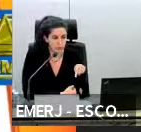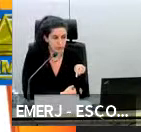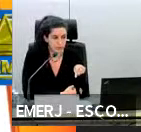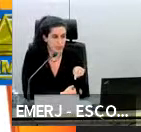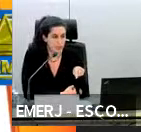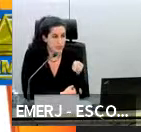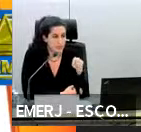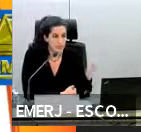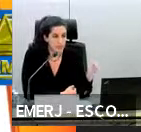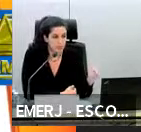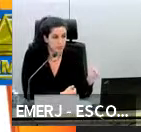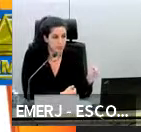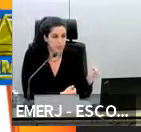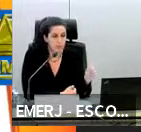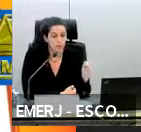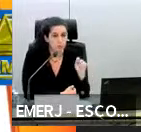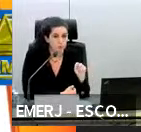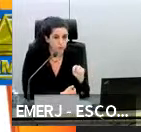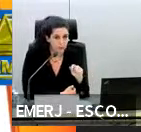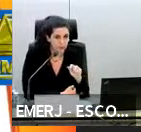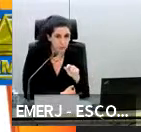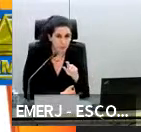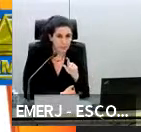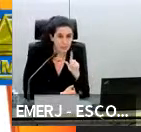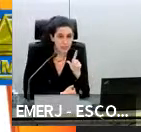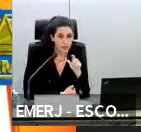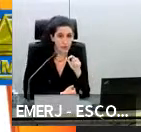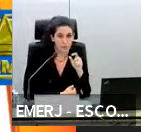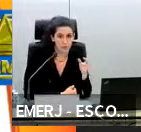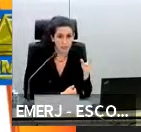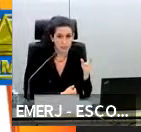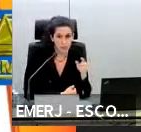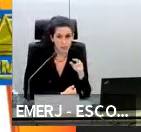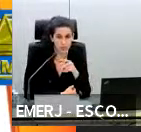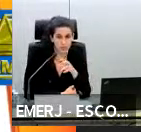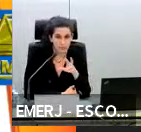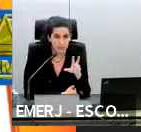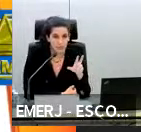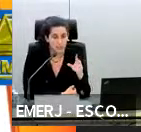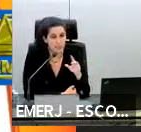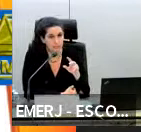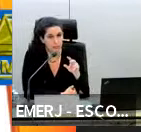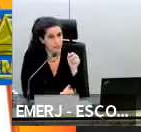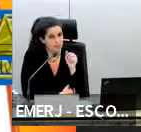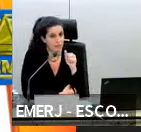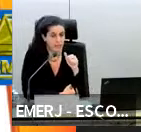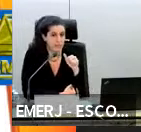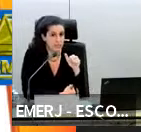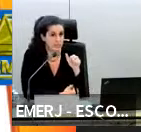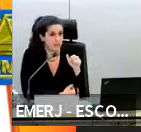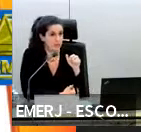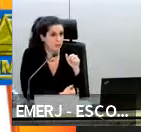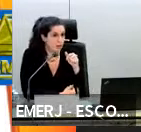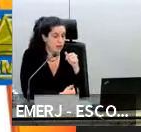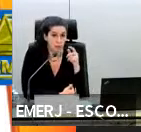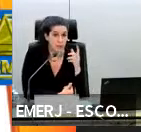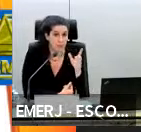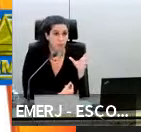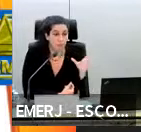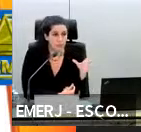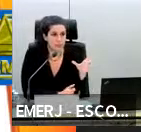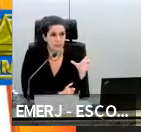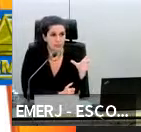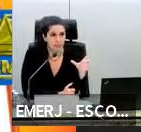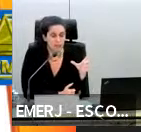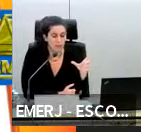registros de violência e pesquisas com monitoramento de mídia ou diretamente em centros de referência, ou, por